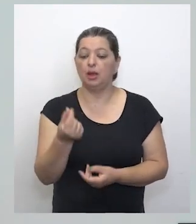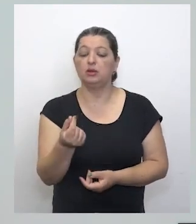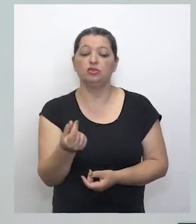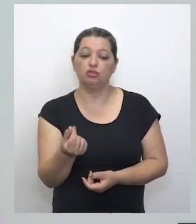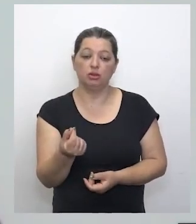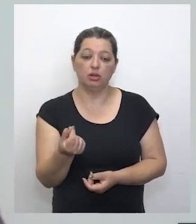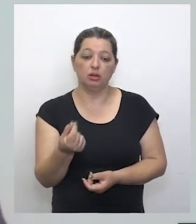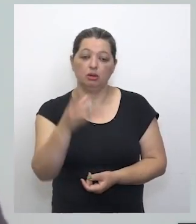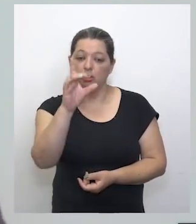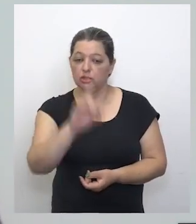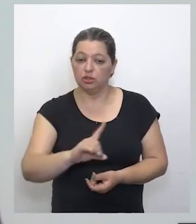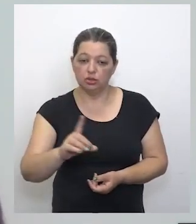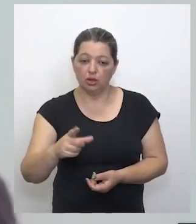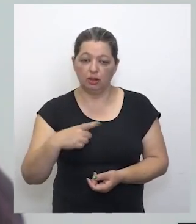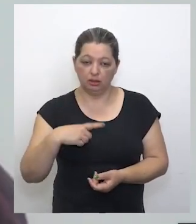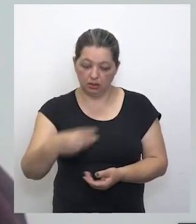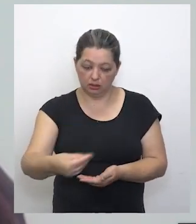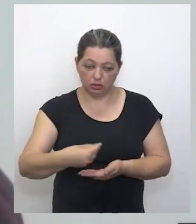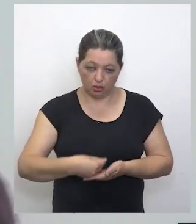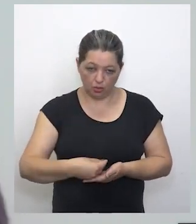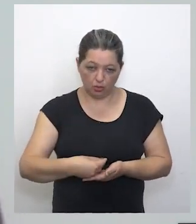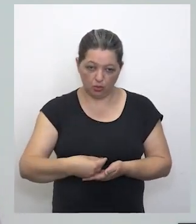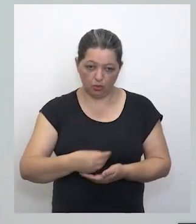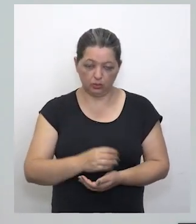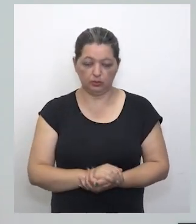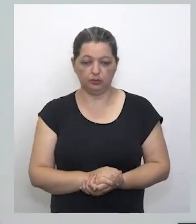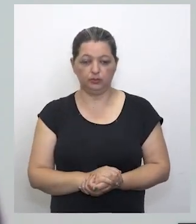troco. É possível